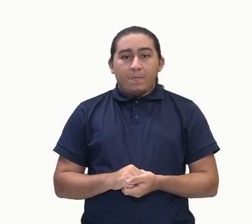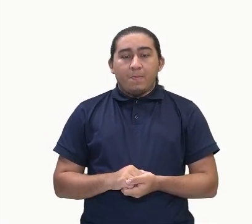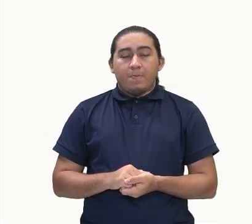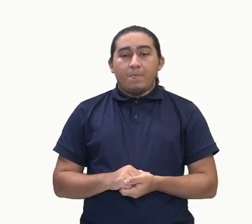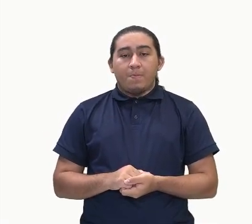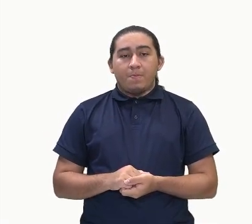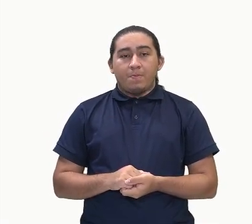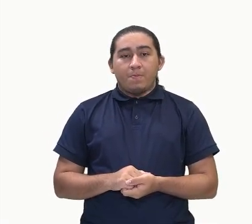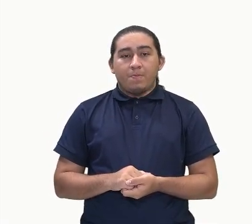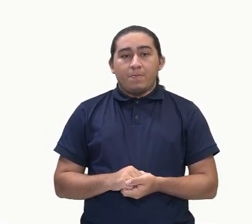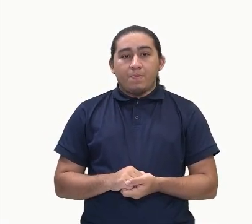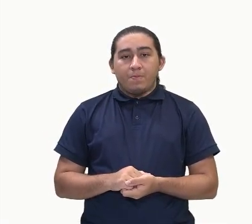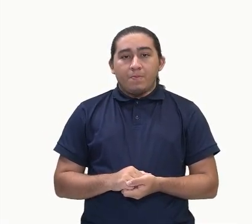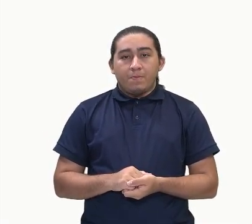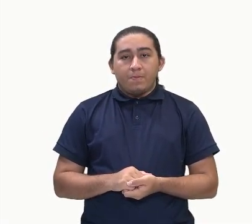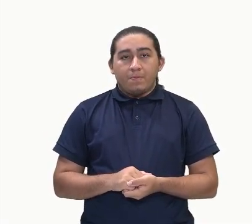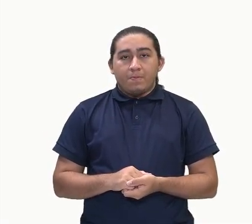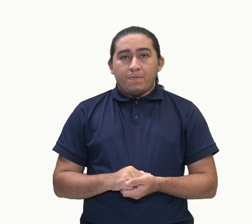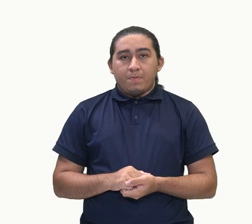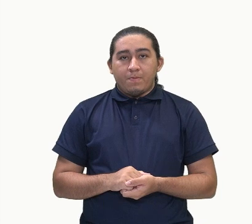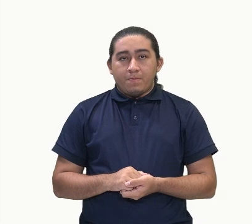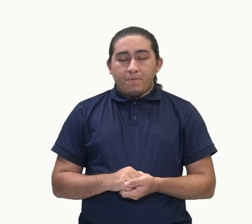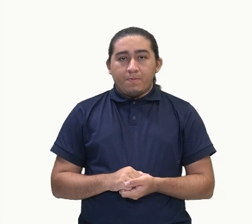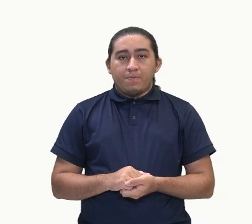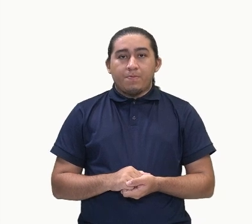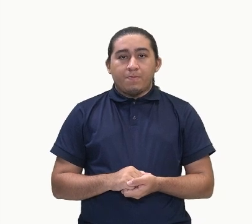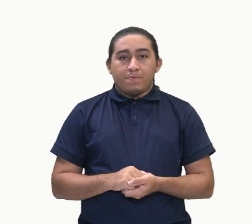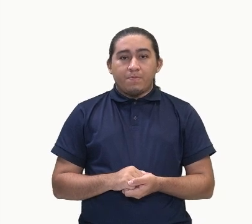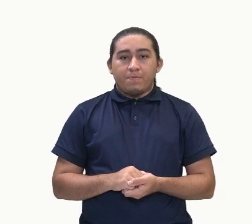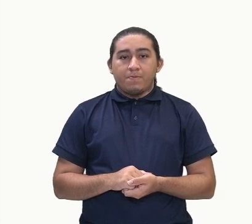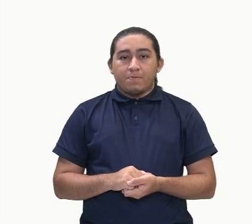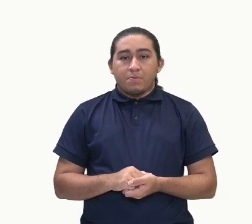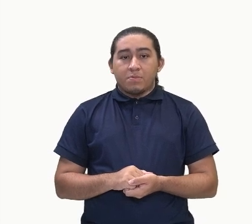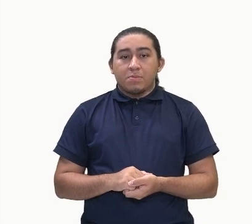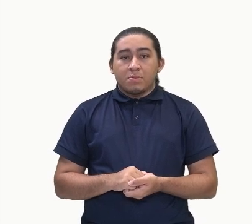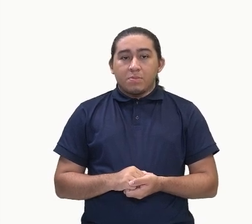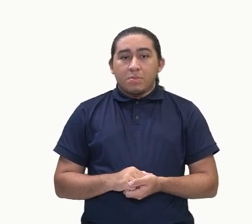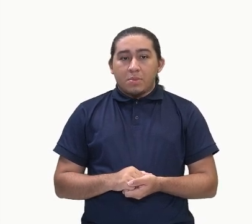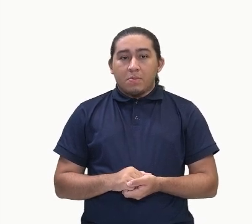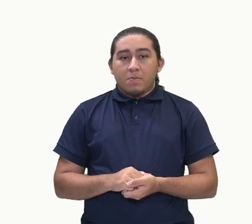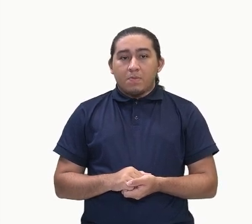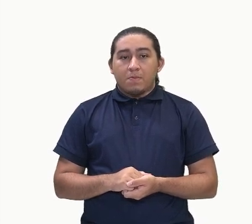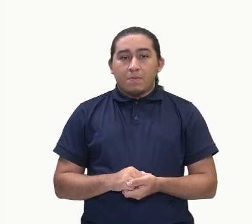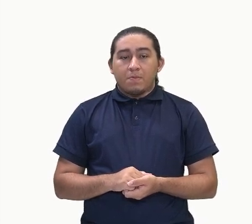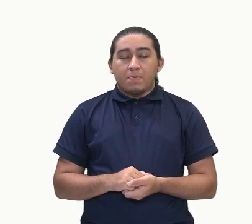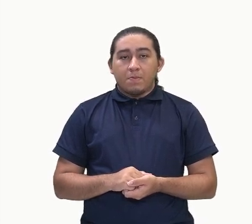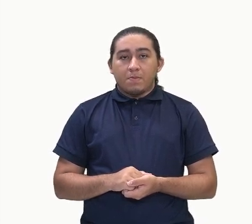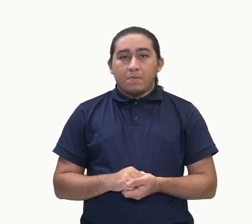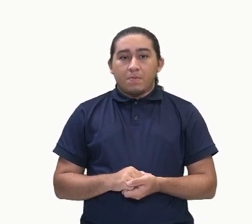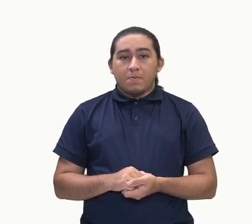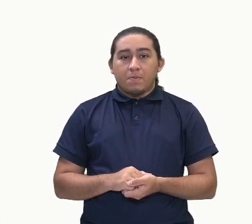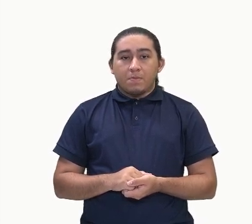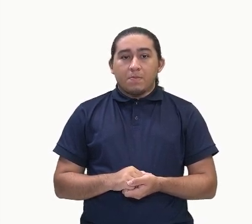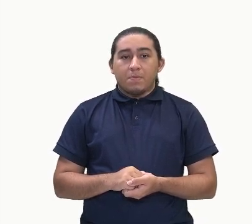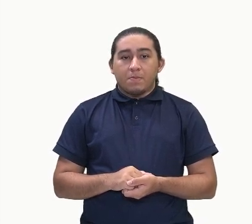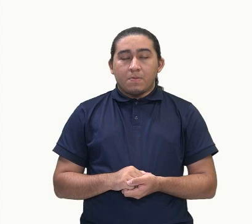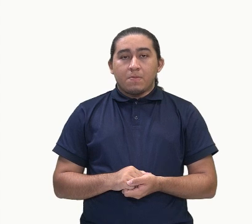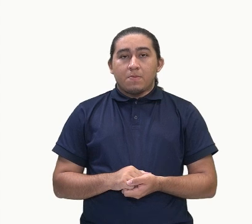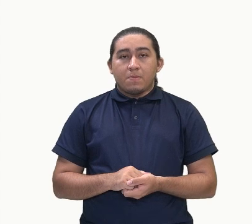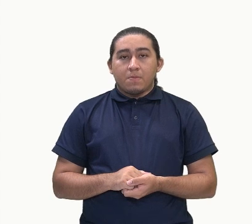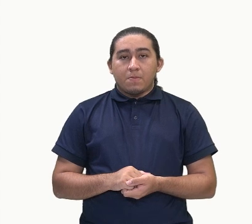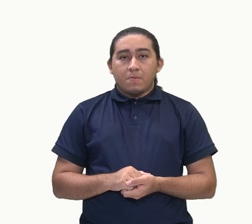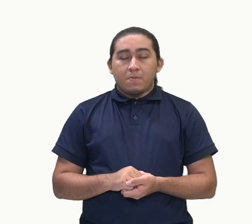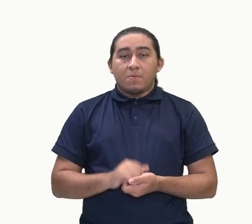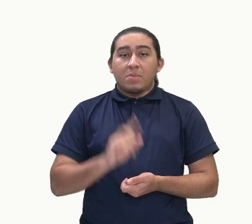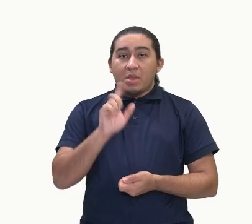tem essa função de proteção, né, de revestir e proteger, é justamente por isso que as células